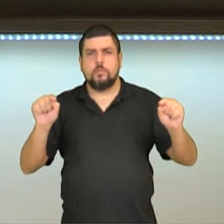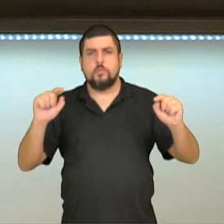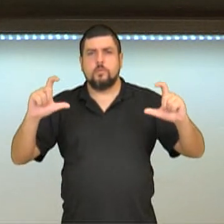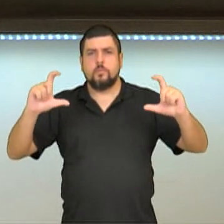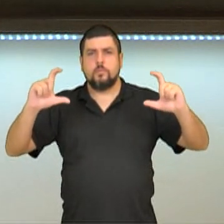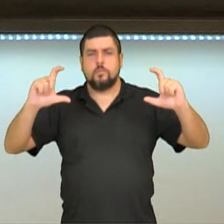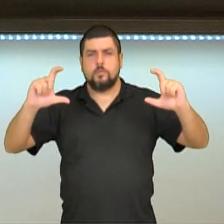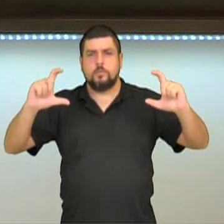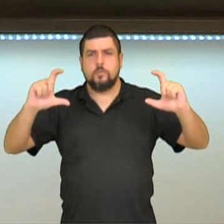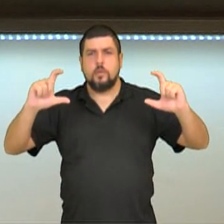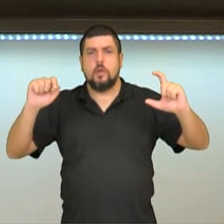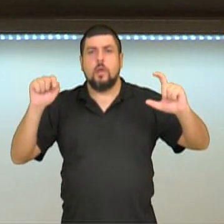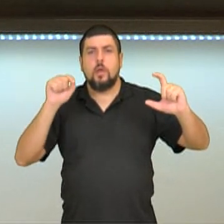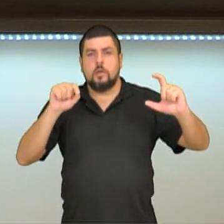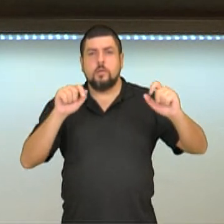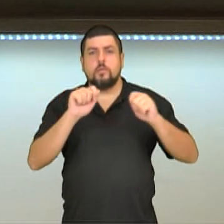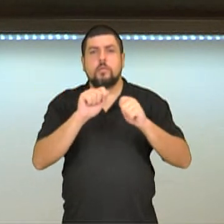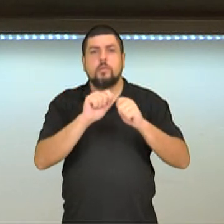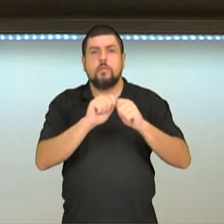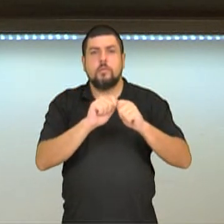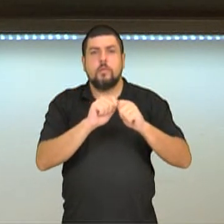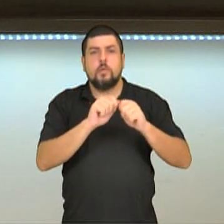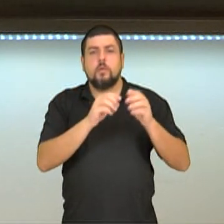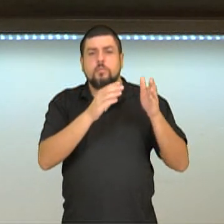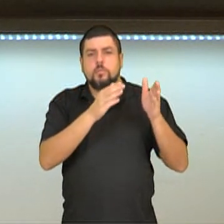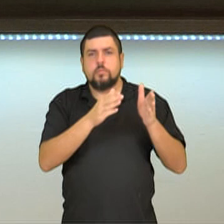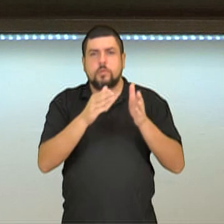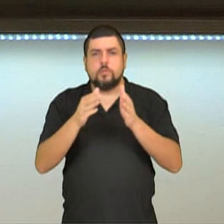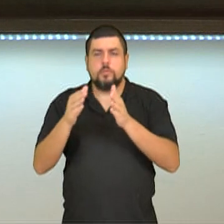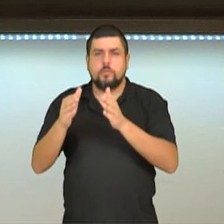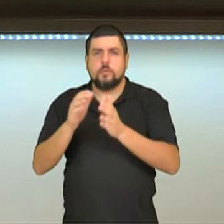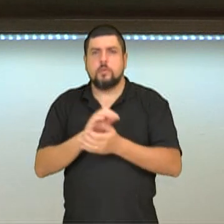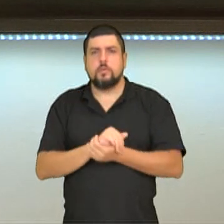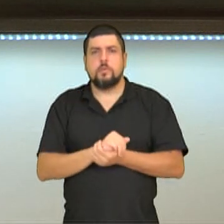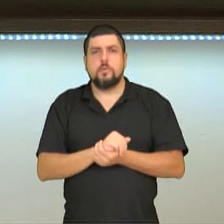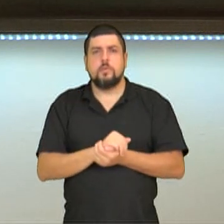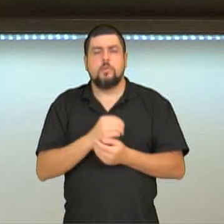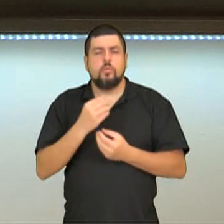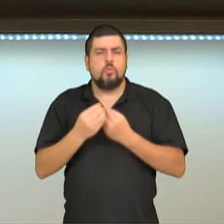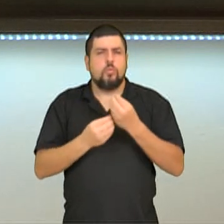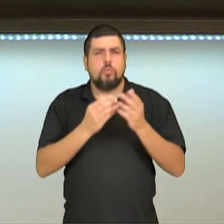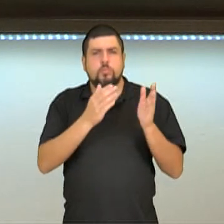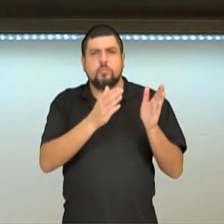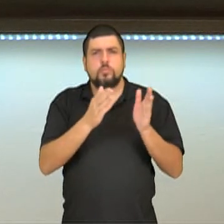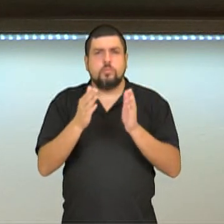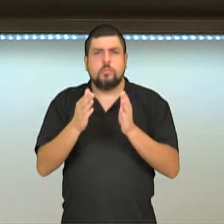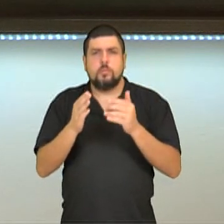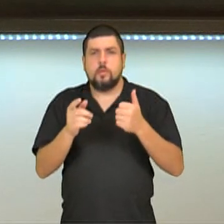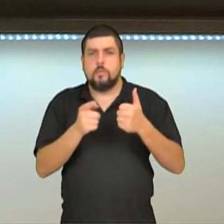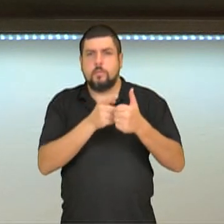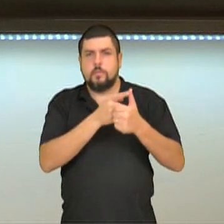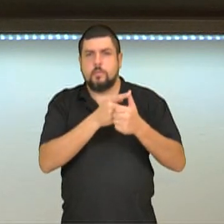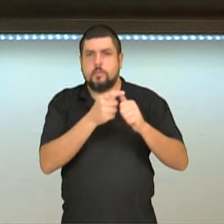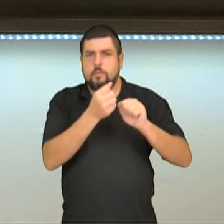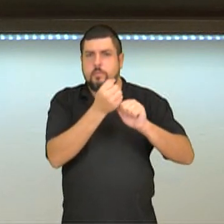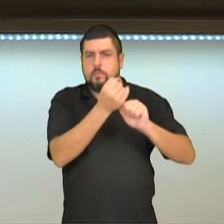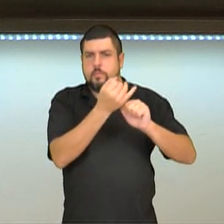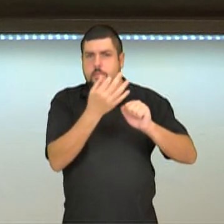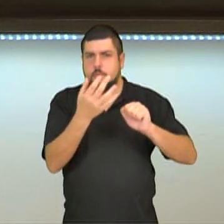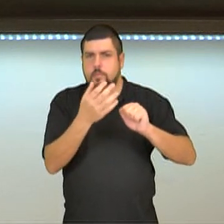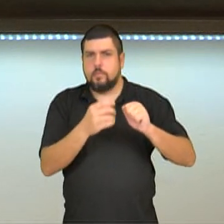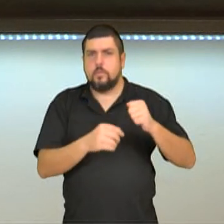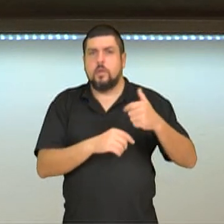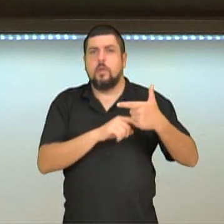Eu tenho que resolver as operações na ordem que segue. Que ordem? Primeiro a potenciação, depois